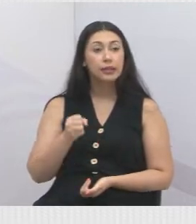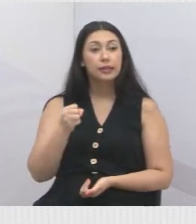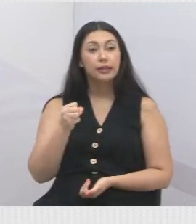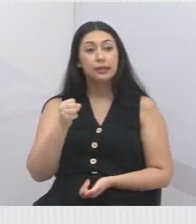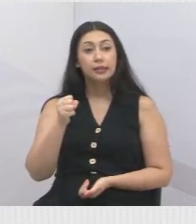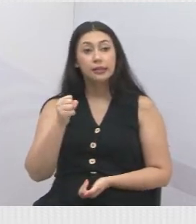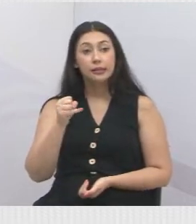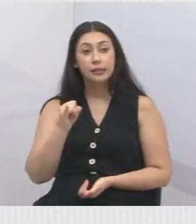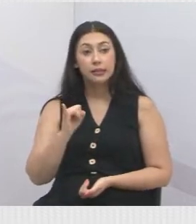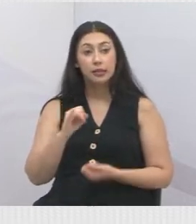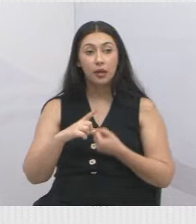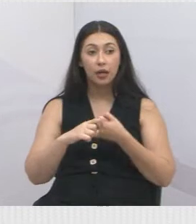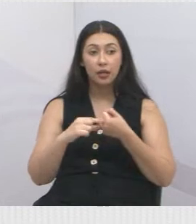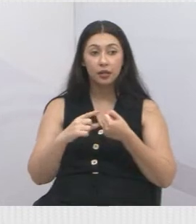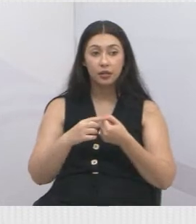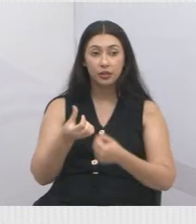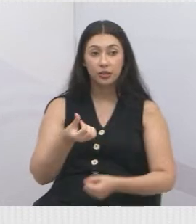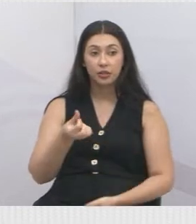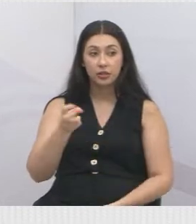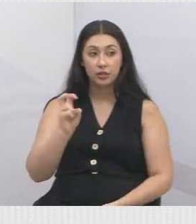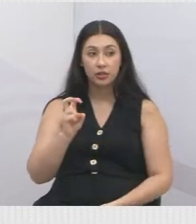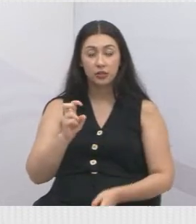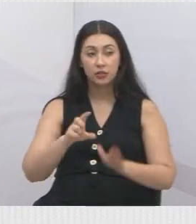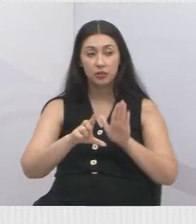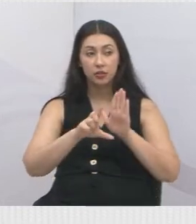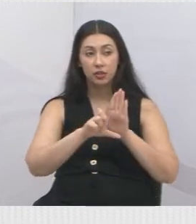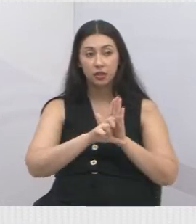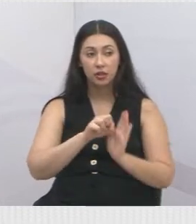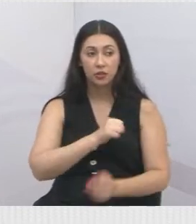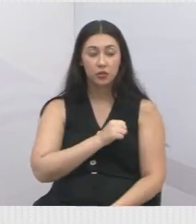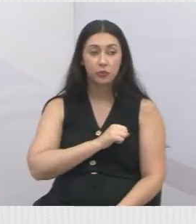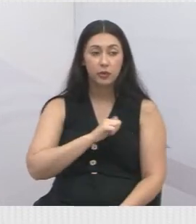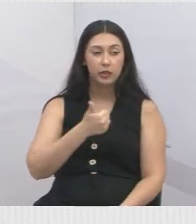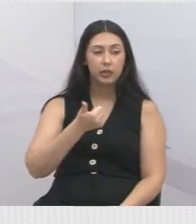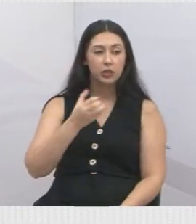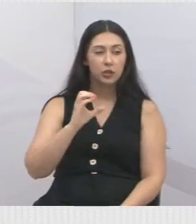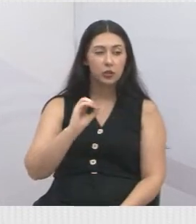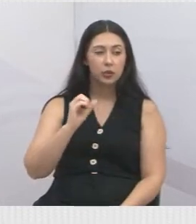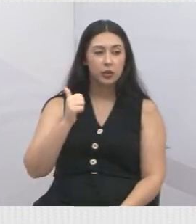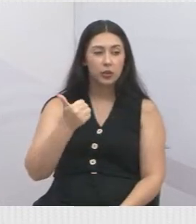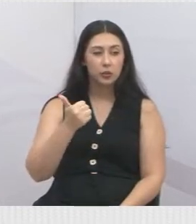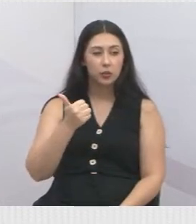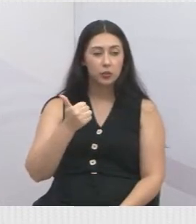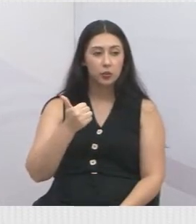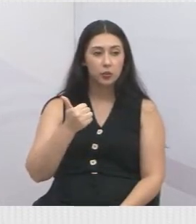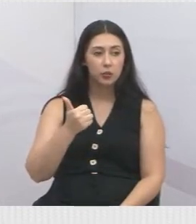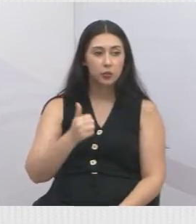que trata o artigo 65 da Lei Complementar 101,